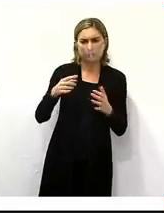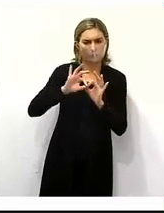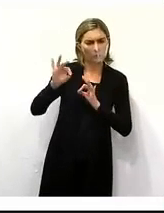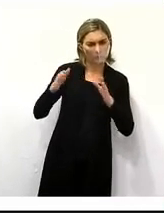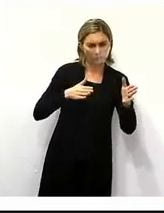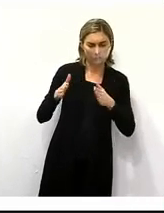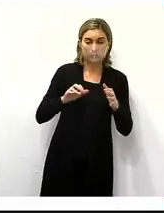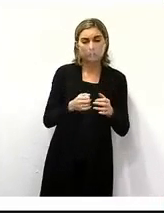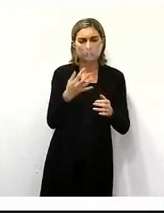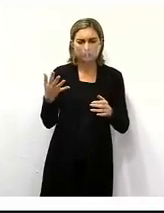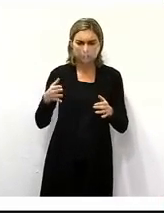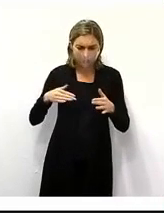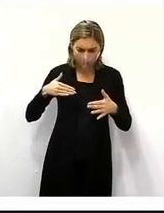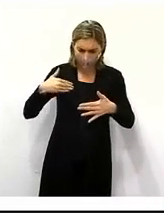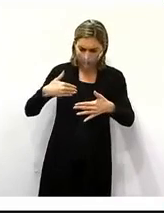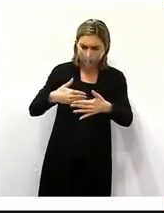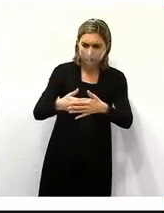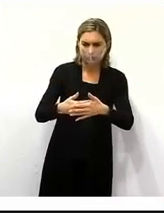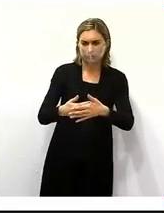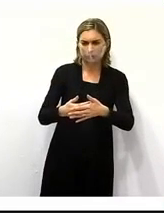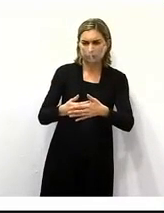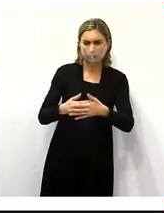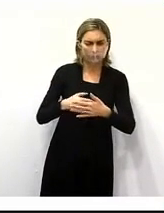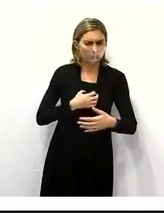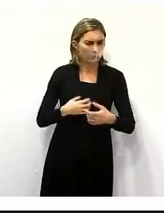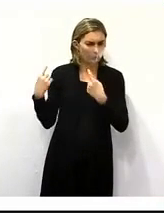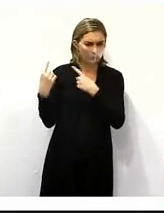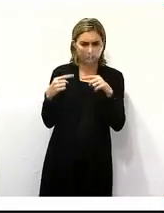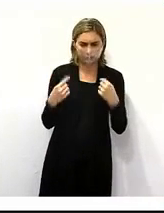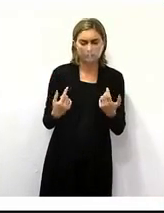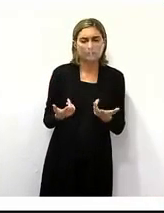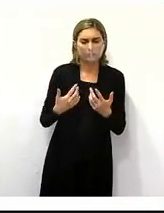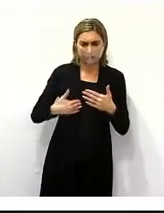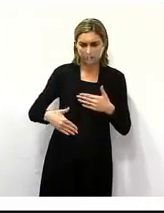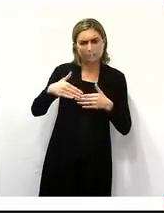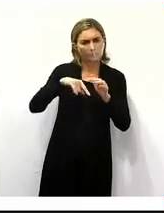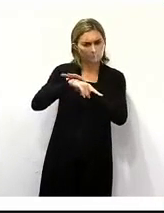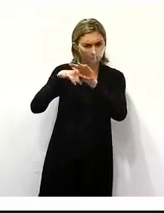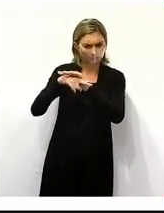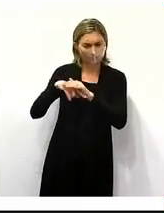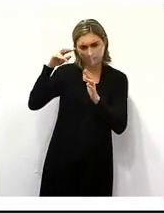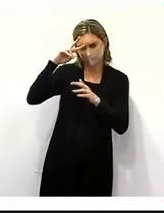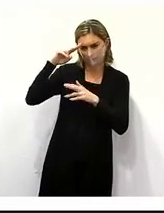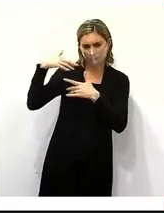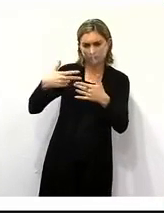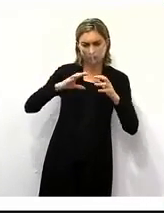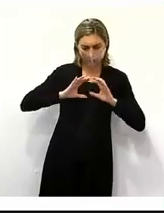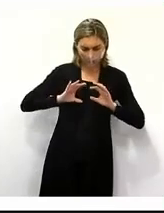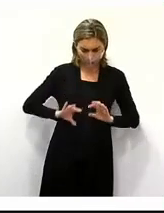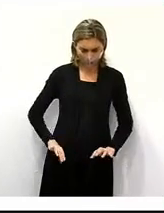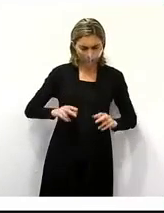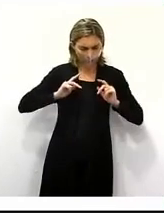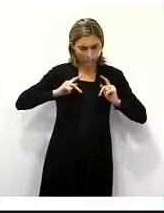longe, mas quando ele chega, revoltam-se. Então, a partir da análise histórica do comportamento